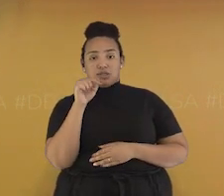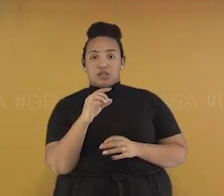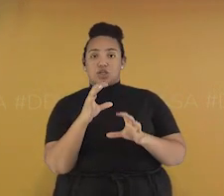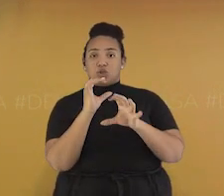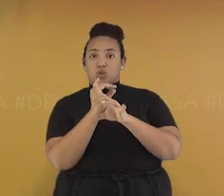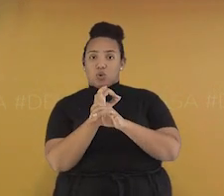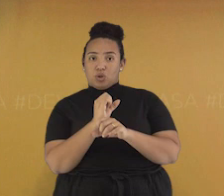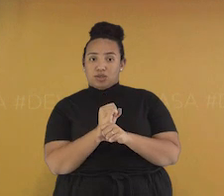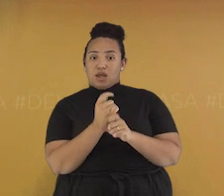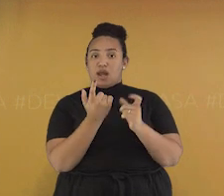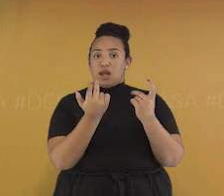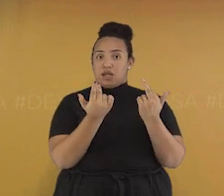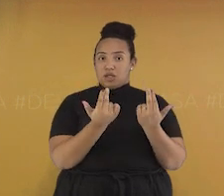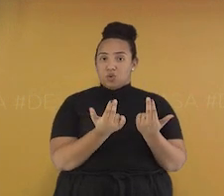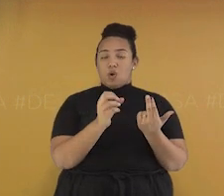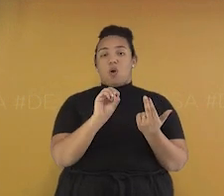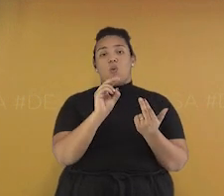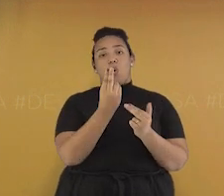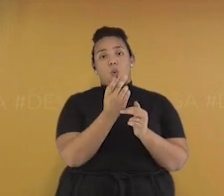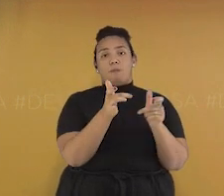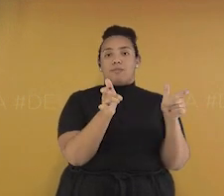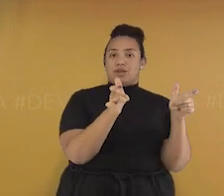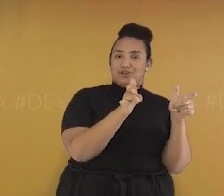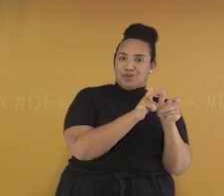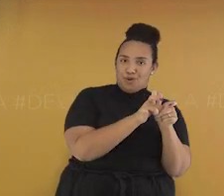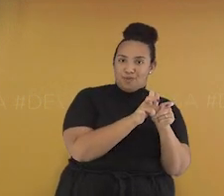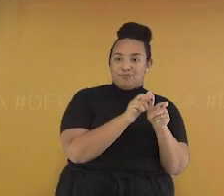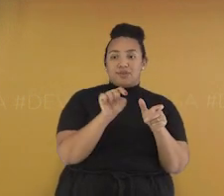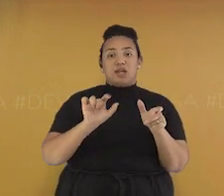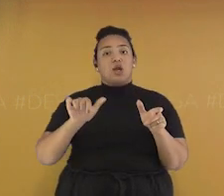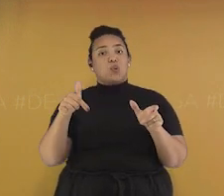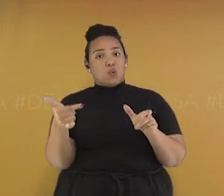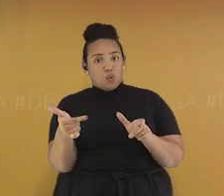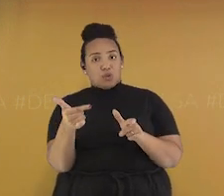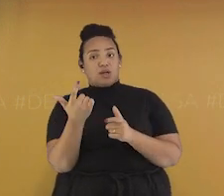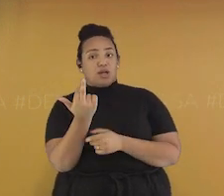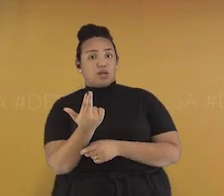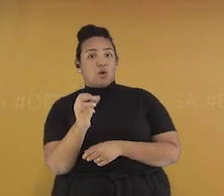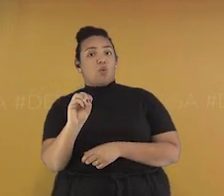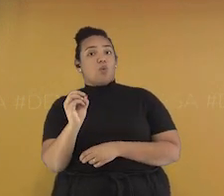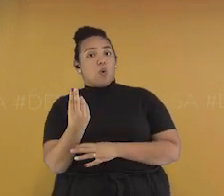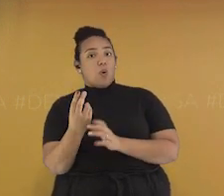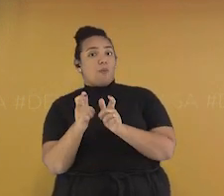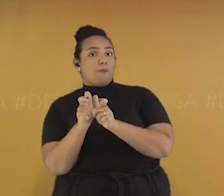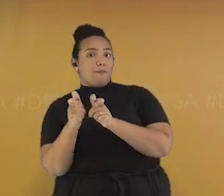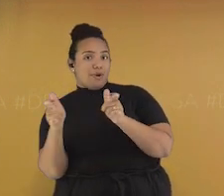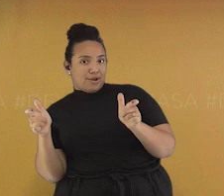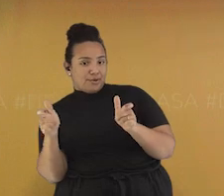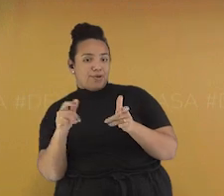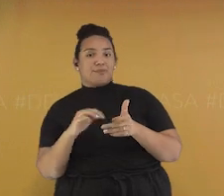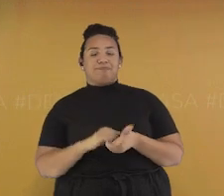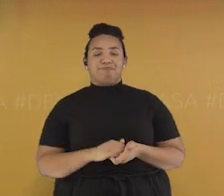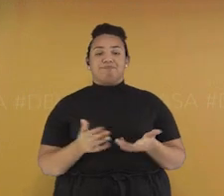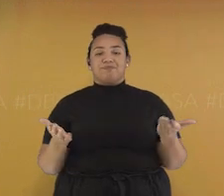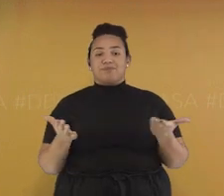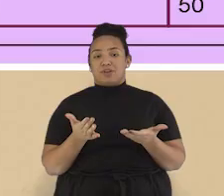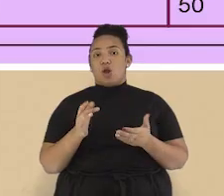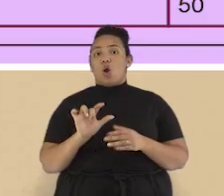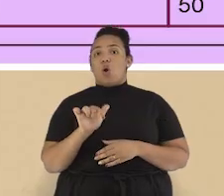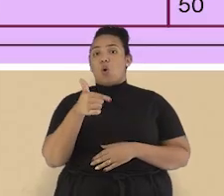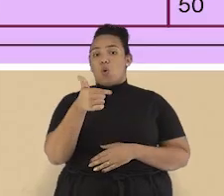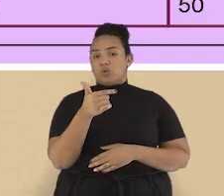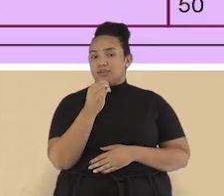menor a 9 e a outra metade é igual ou maior a 9. Viu só como é fácil? Que tal vermos mais um